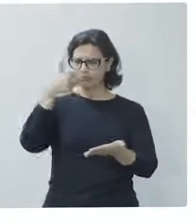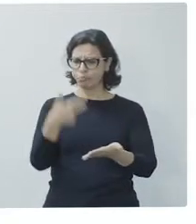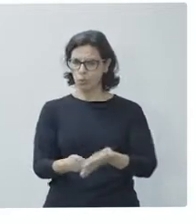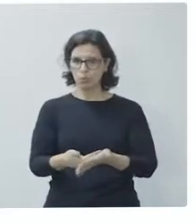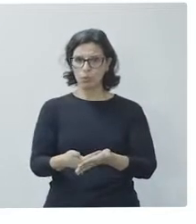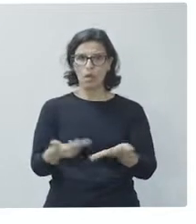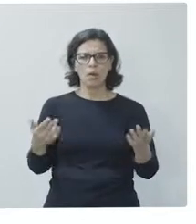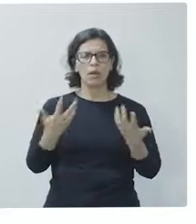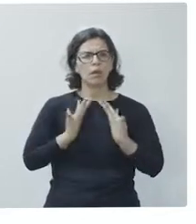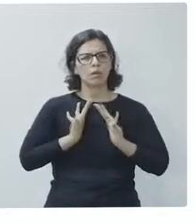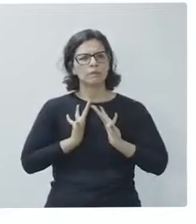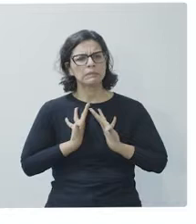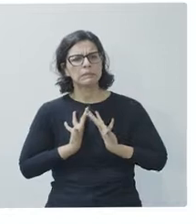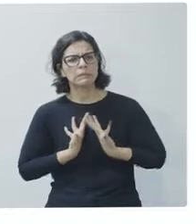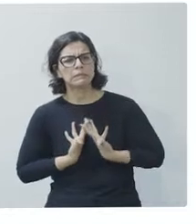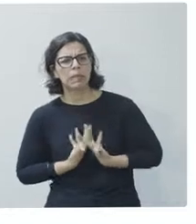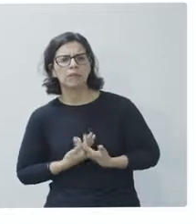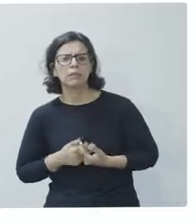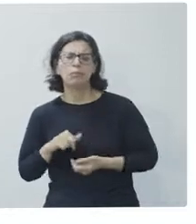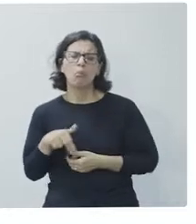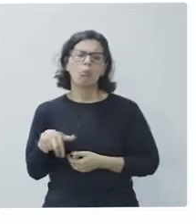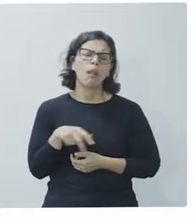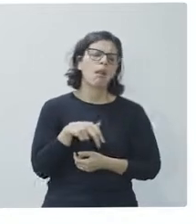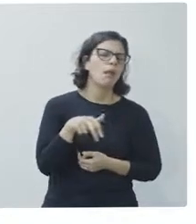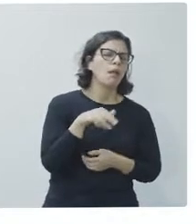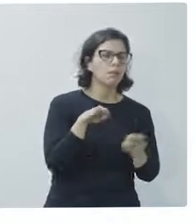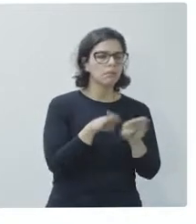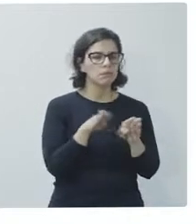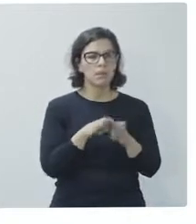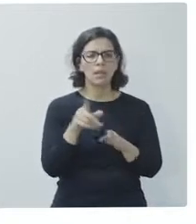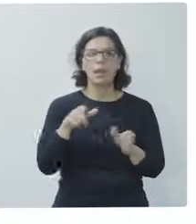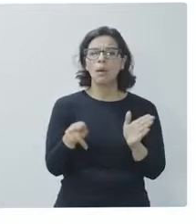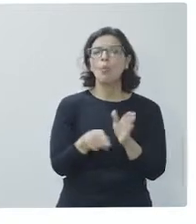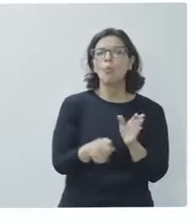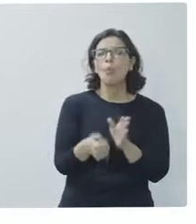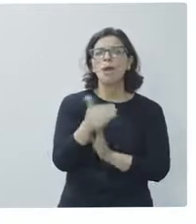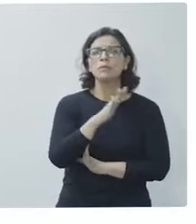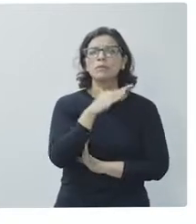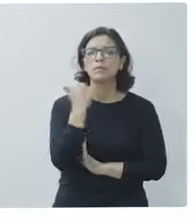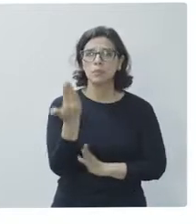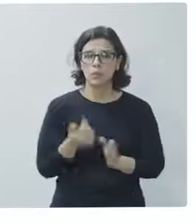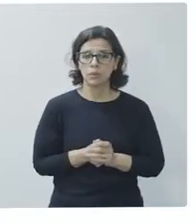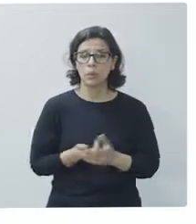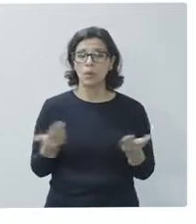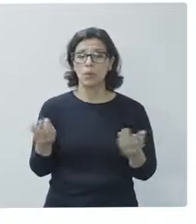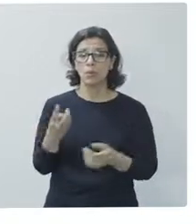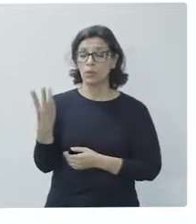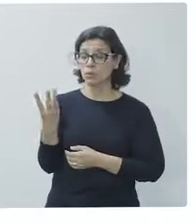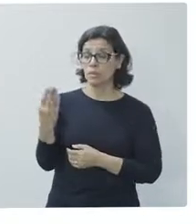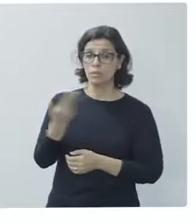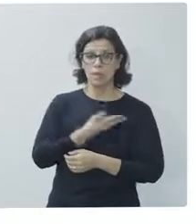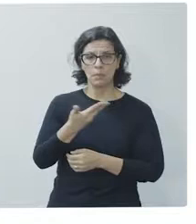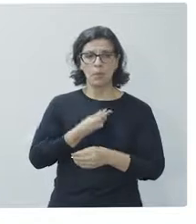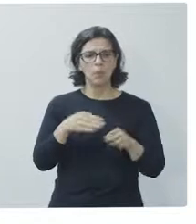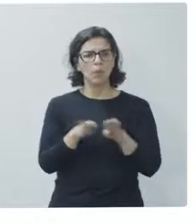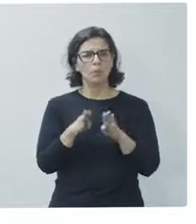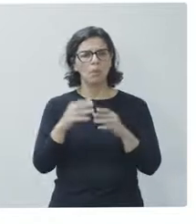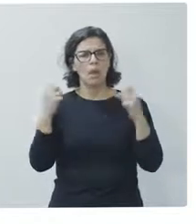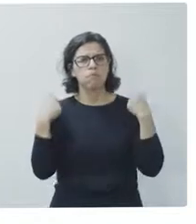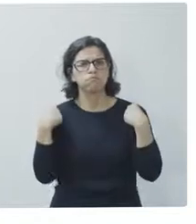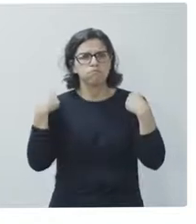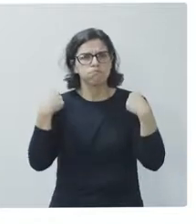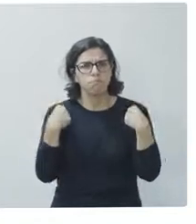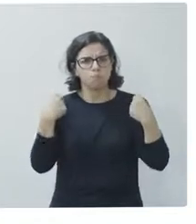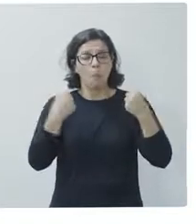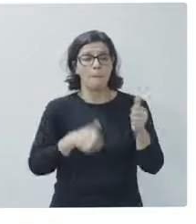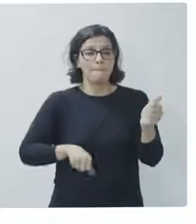chão. Exausta com o esforço da subida, estava à beira da morte. Seus três amigos a teriam carregado até